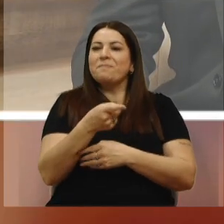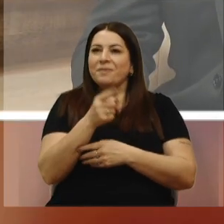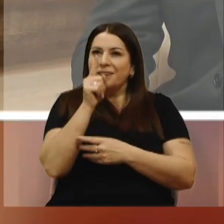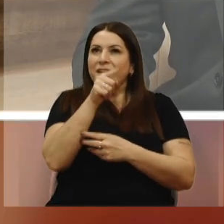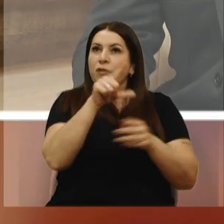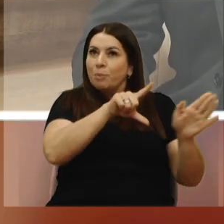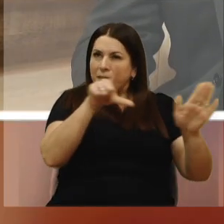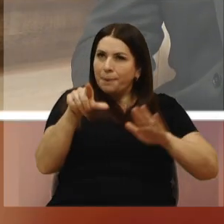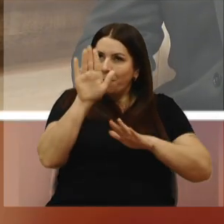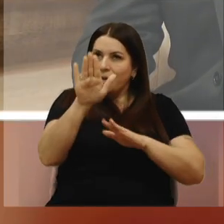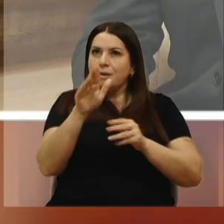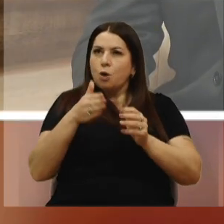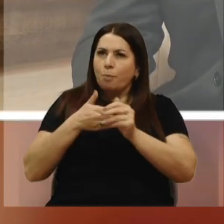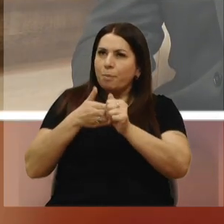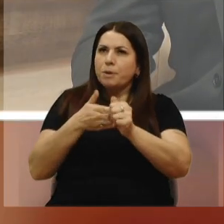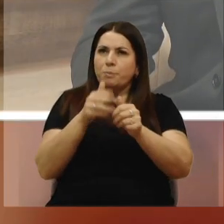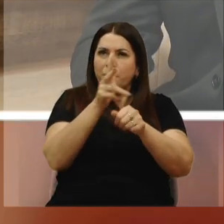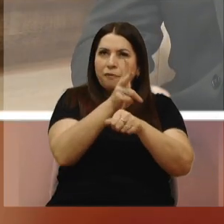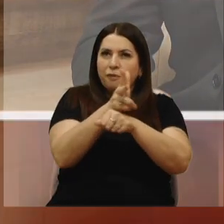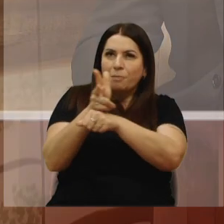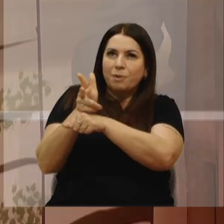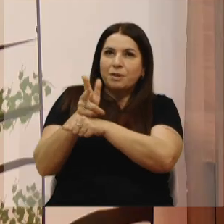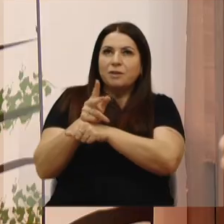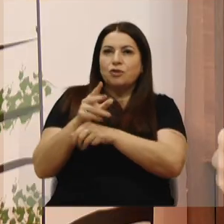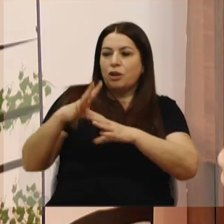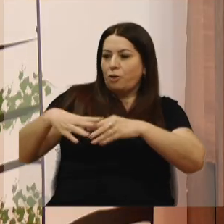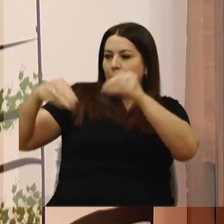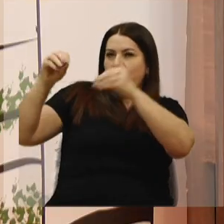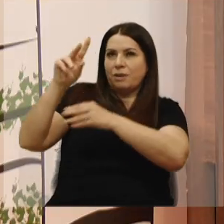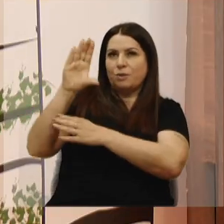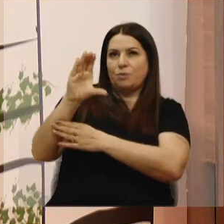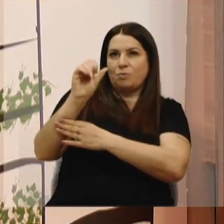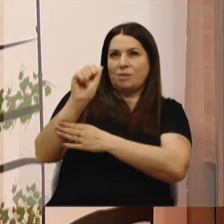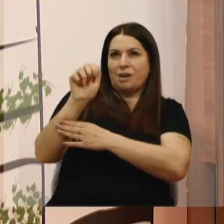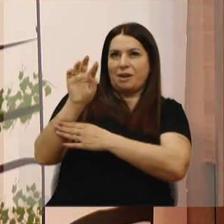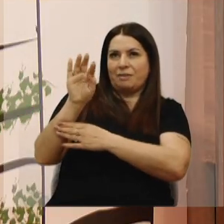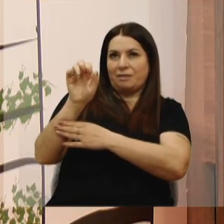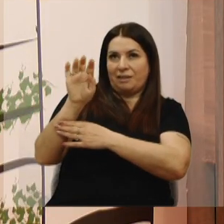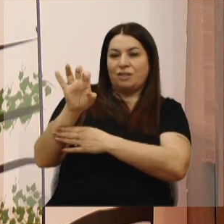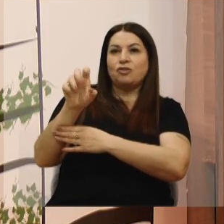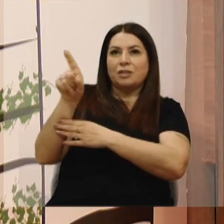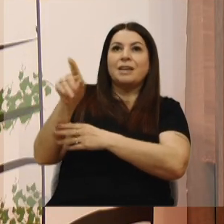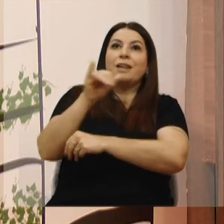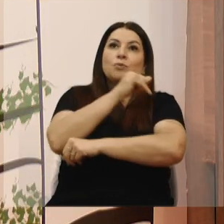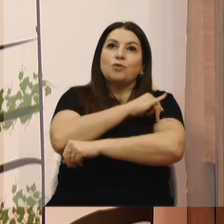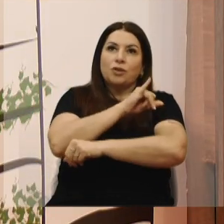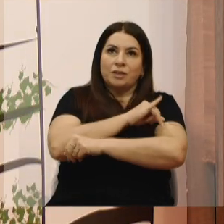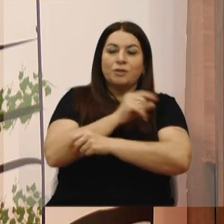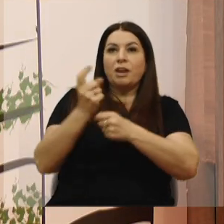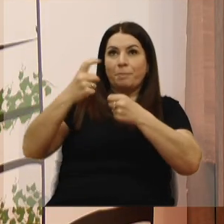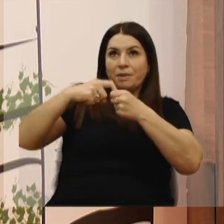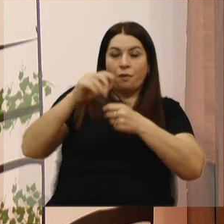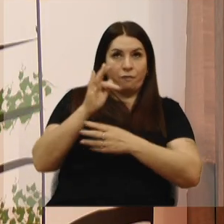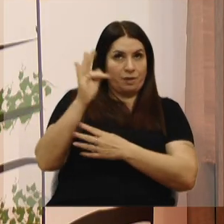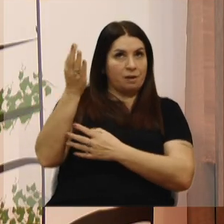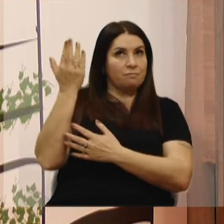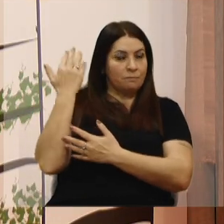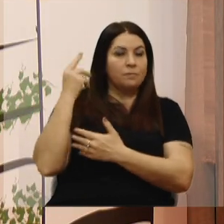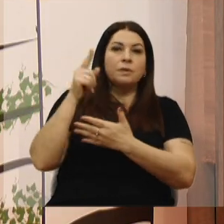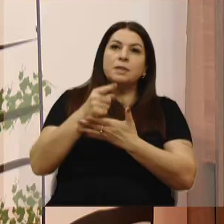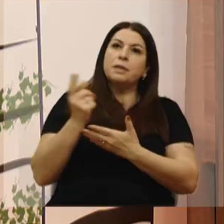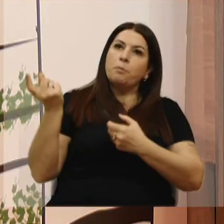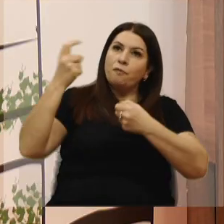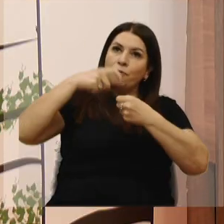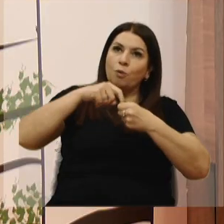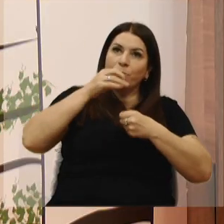Perfeito. Ele fica lá uma semana, inclusive acompanha uma filmagem no Palácio do Catete, né, que ficava localizado então no Rio de Janeiro, capital federal. E